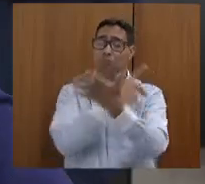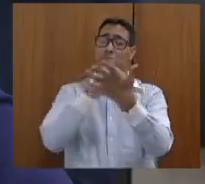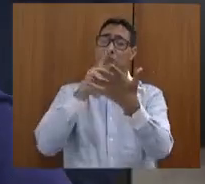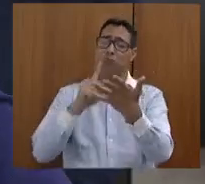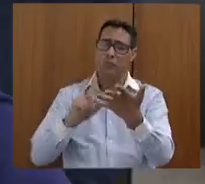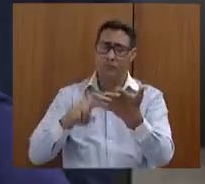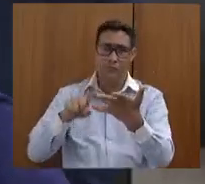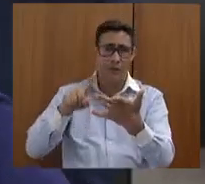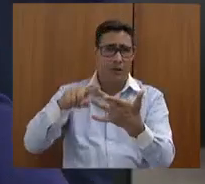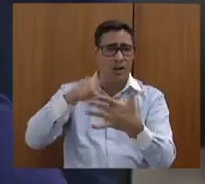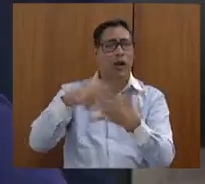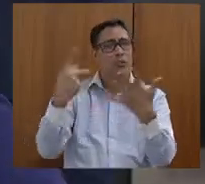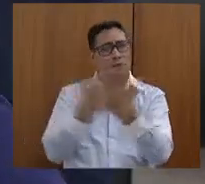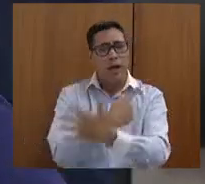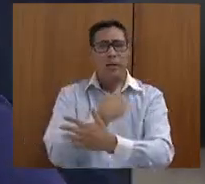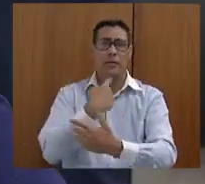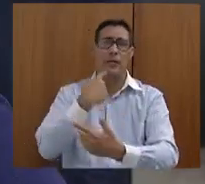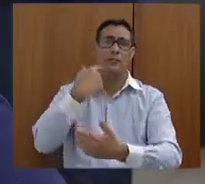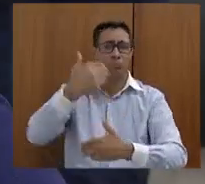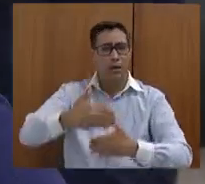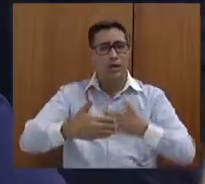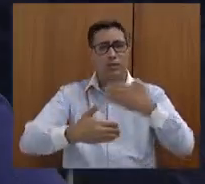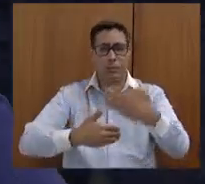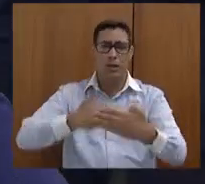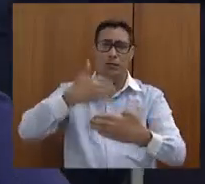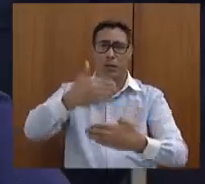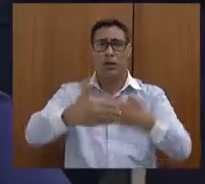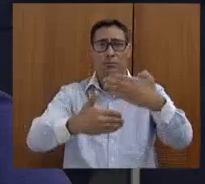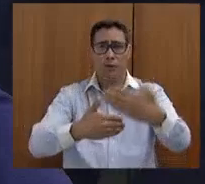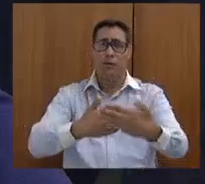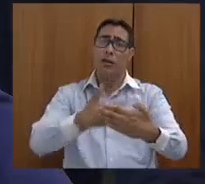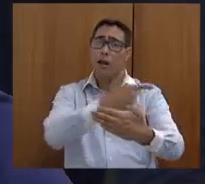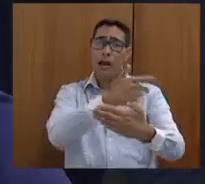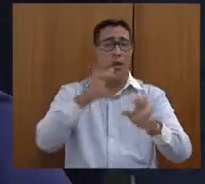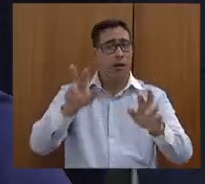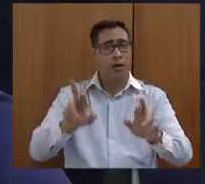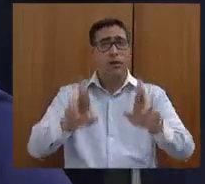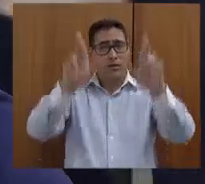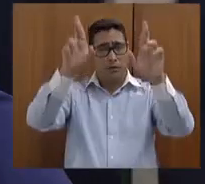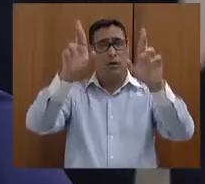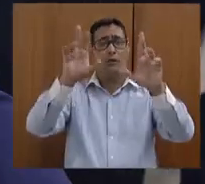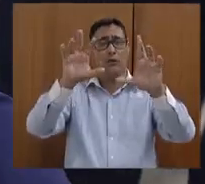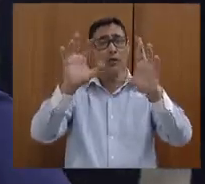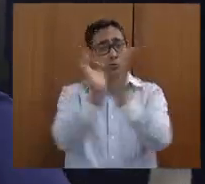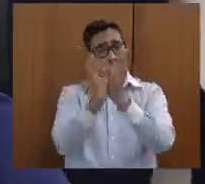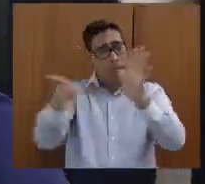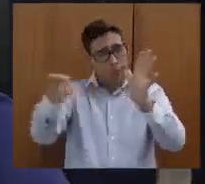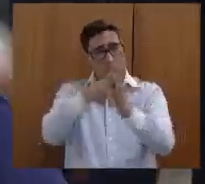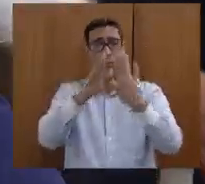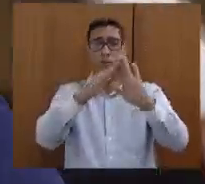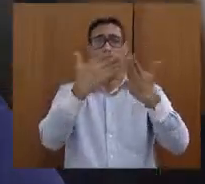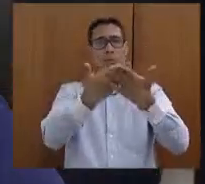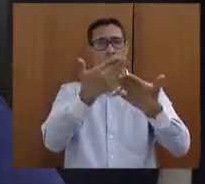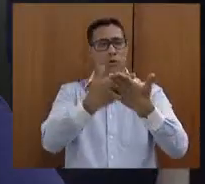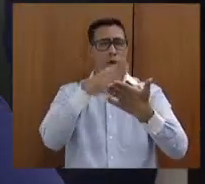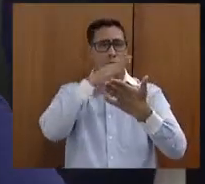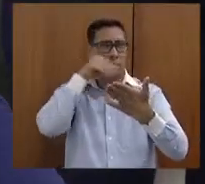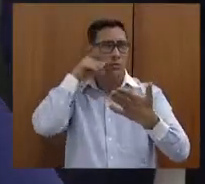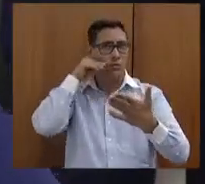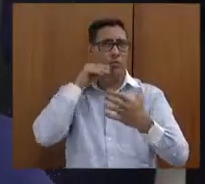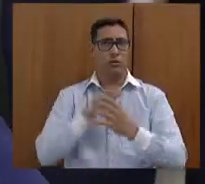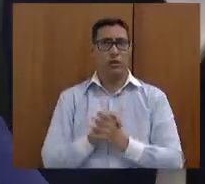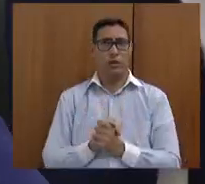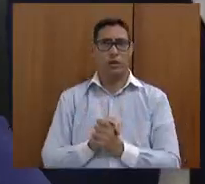feitas rotineiramente pelos servidores que compõem o quadro escolar ela sempre são feitas Vale destacar